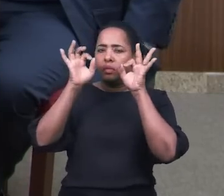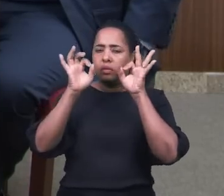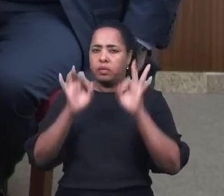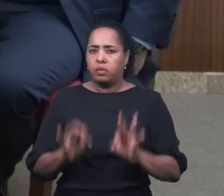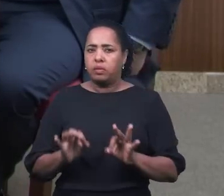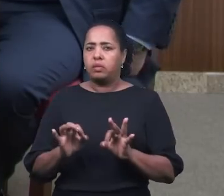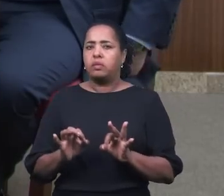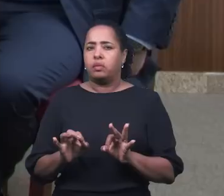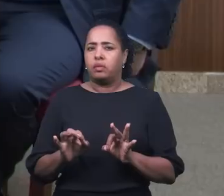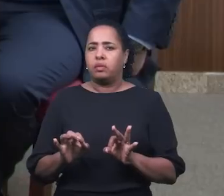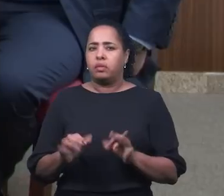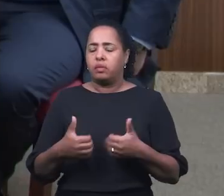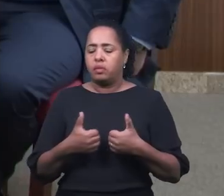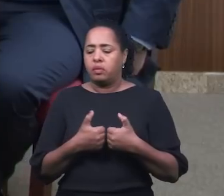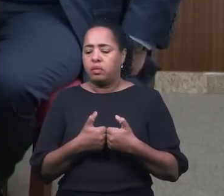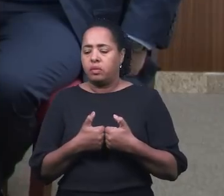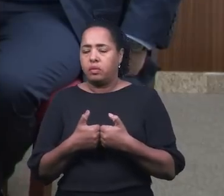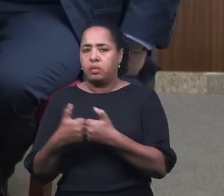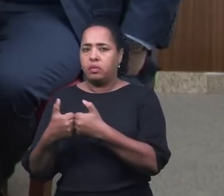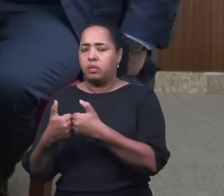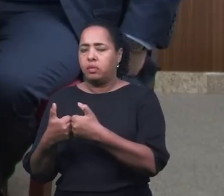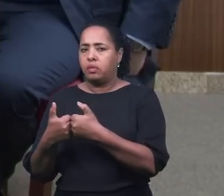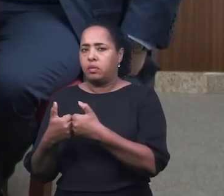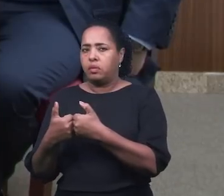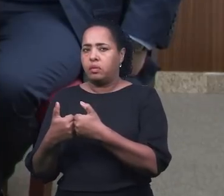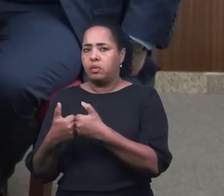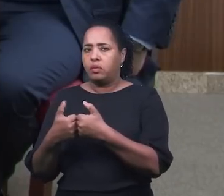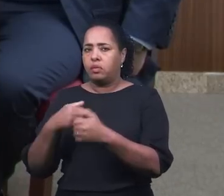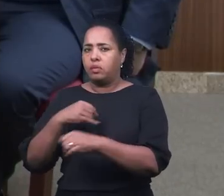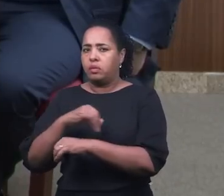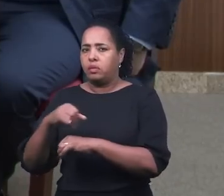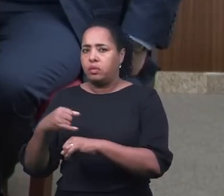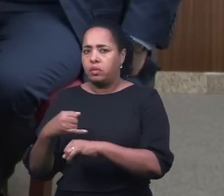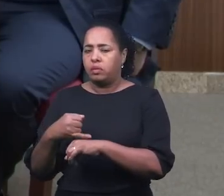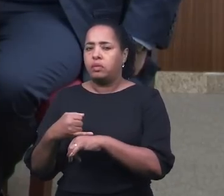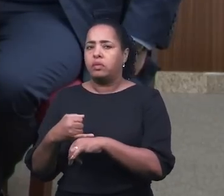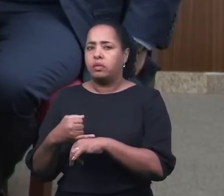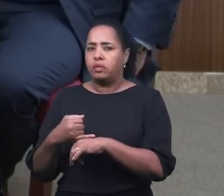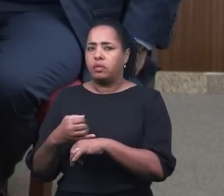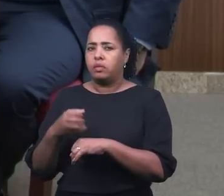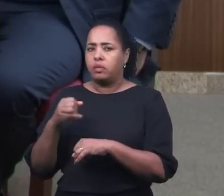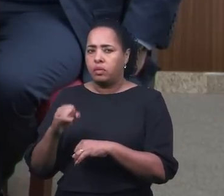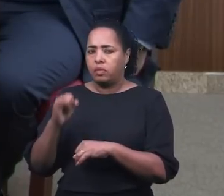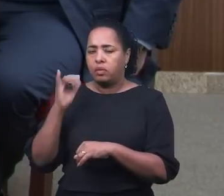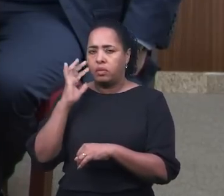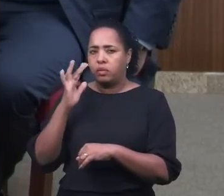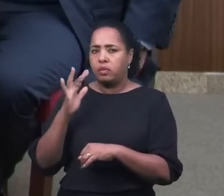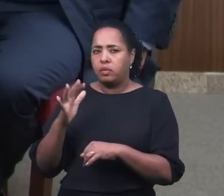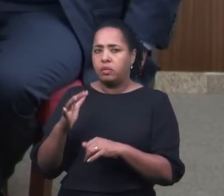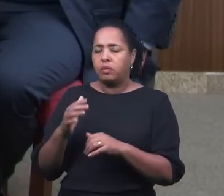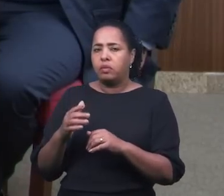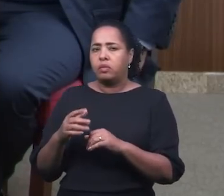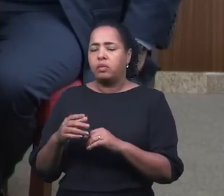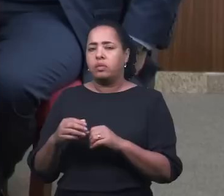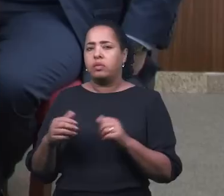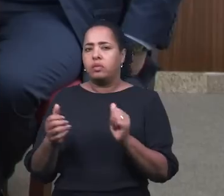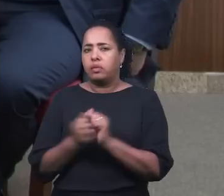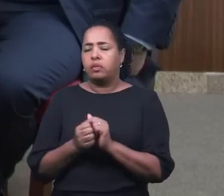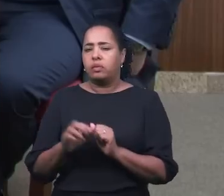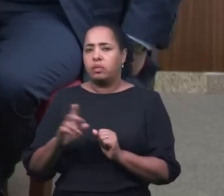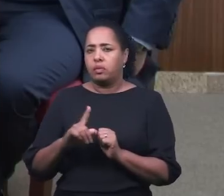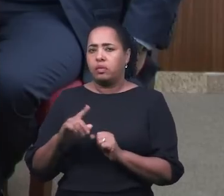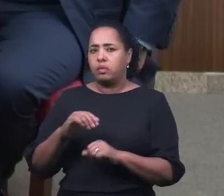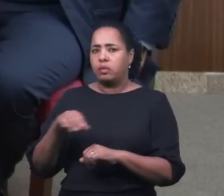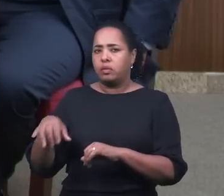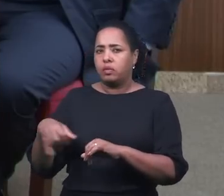quando a arca estava sendo levada para Jerusalém, né, se a gente conjecturar que Obed-Edom estava junto com eles andando até